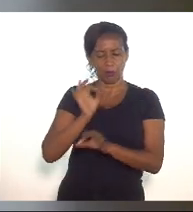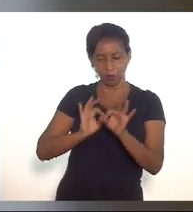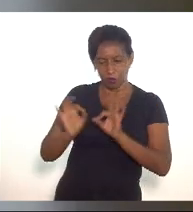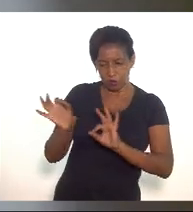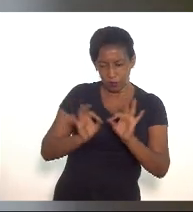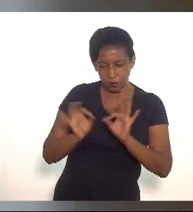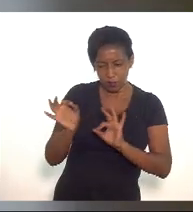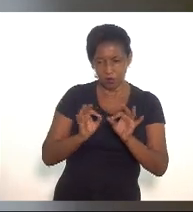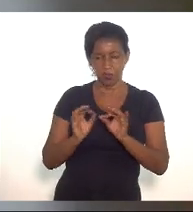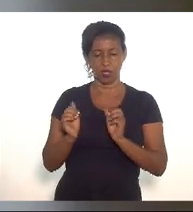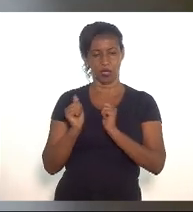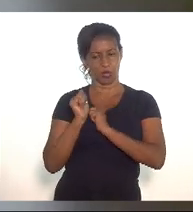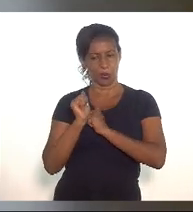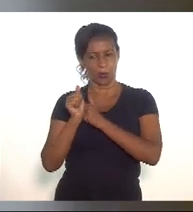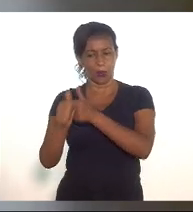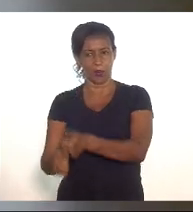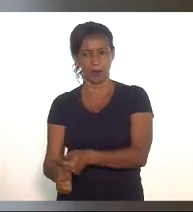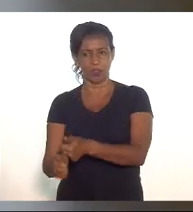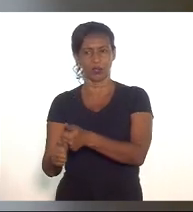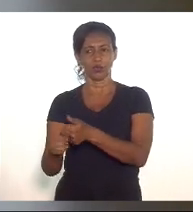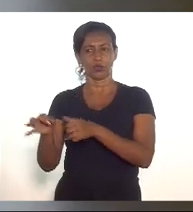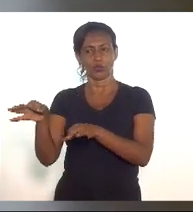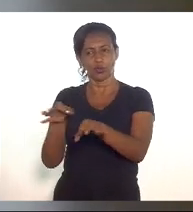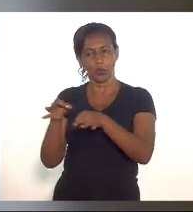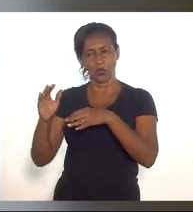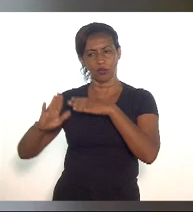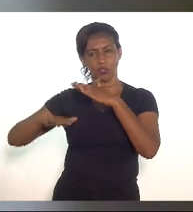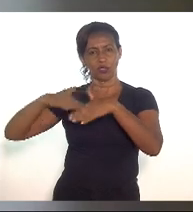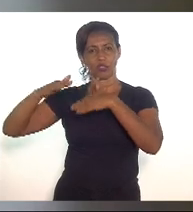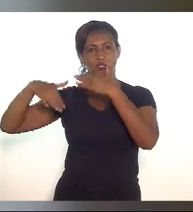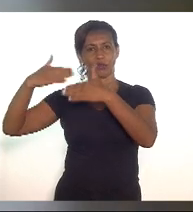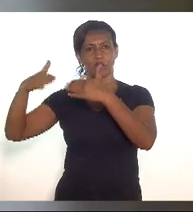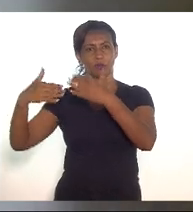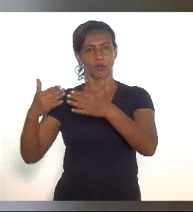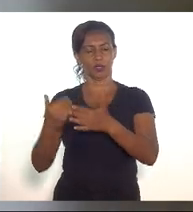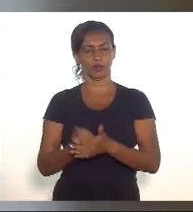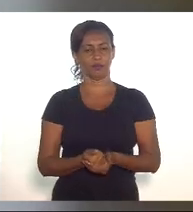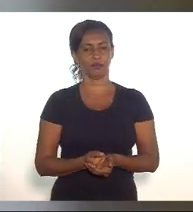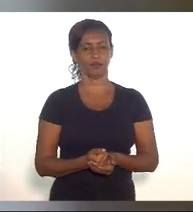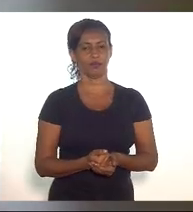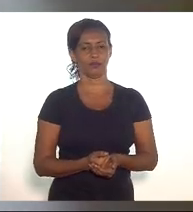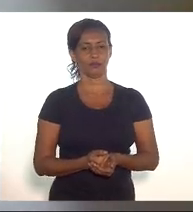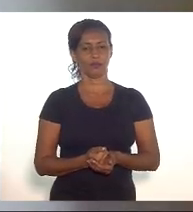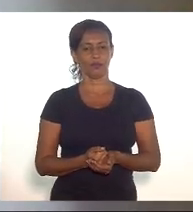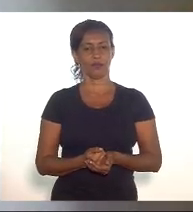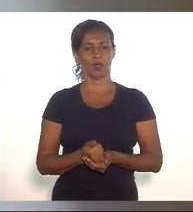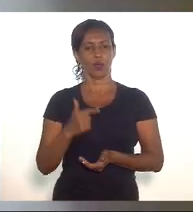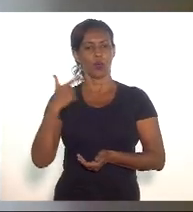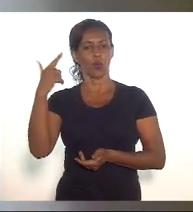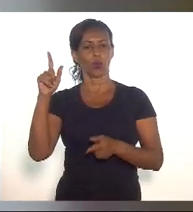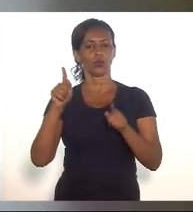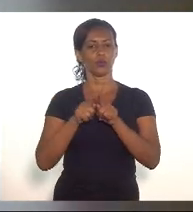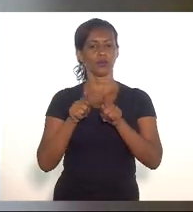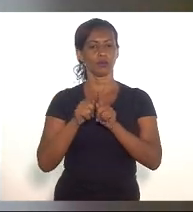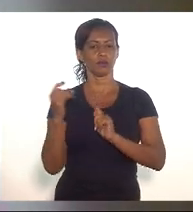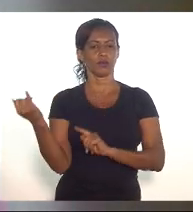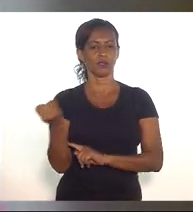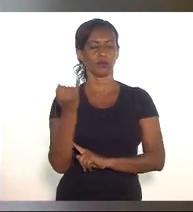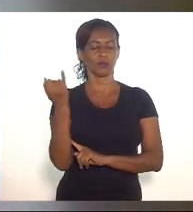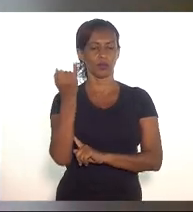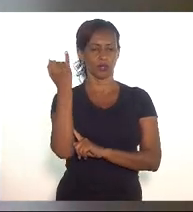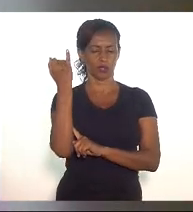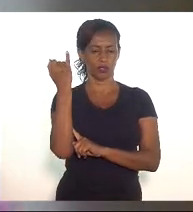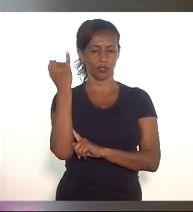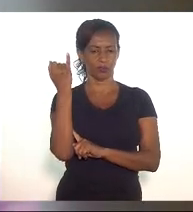elaboração e no acompanhamento do projeto de desenvolvimento que está em elaboração? Outro aspecto importante, né,